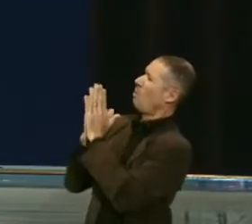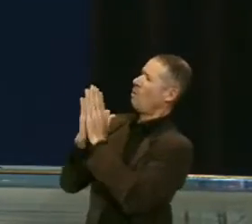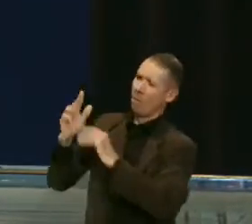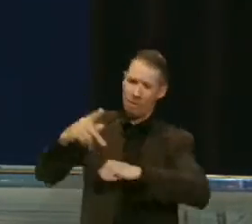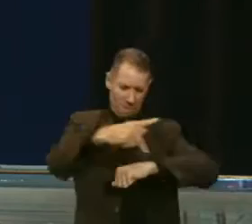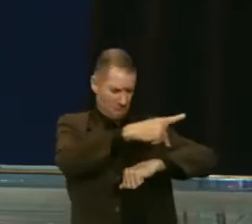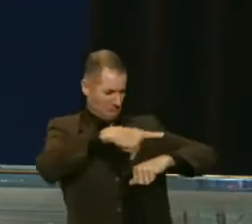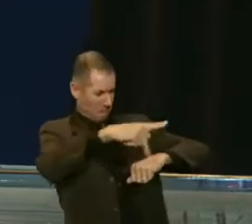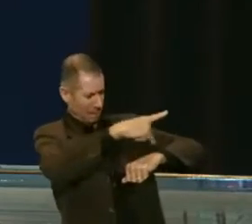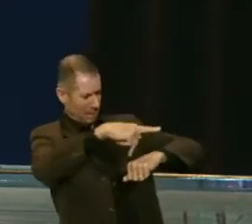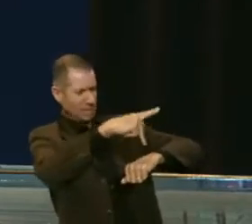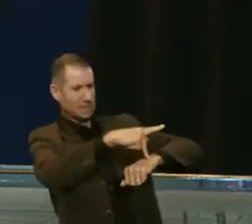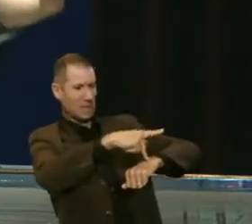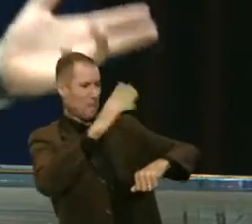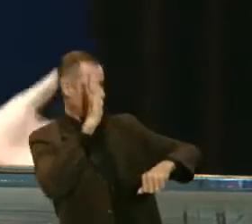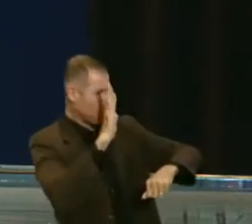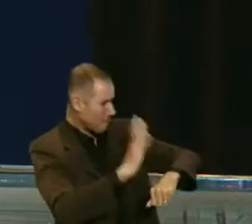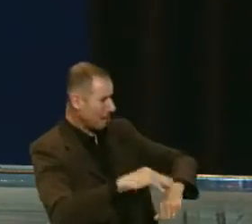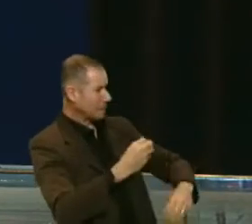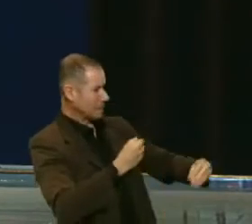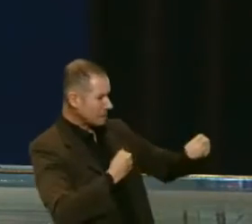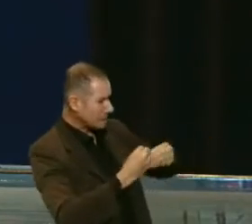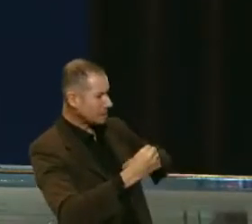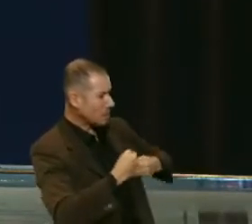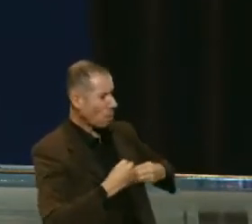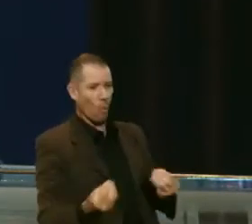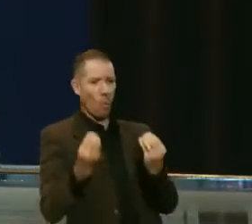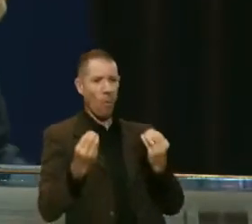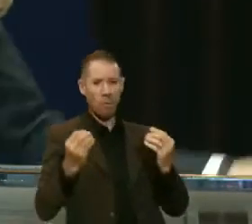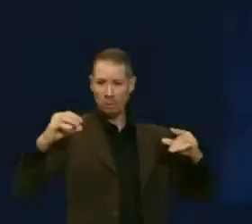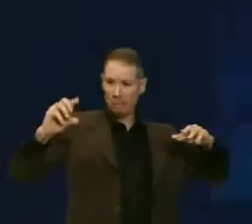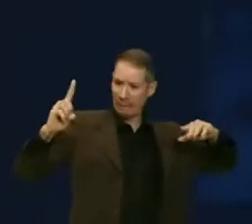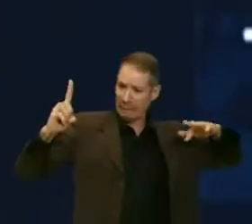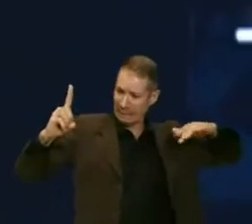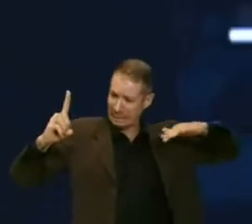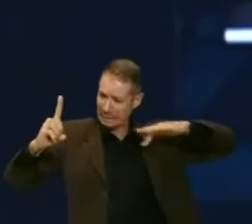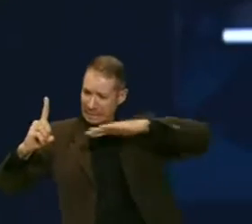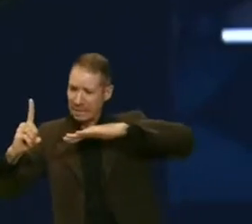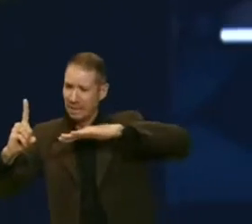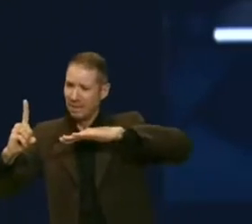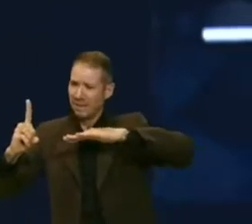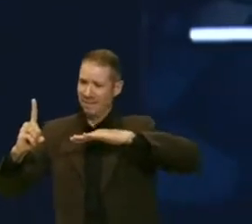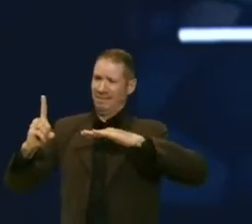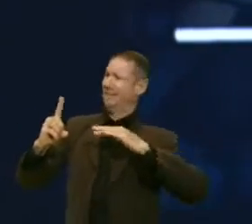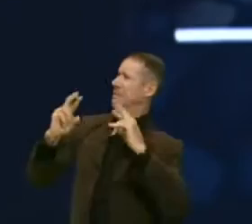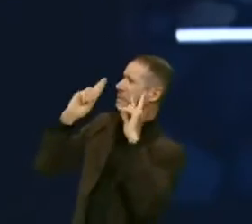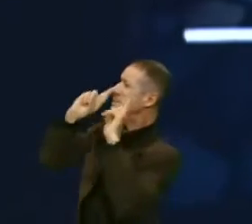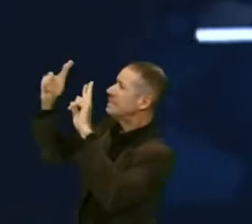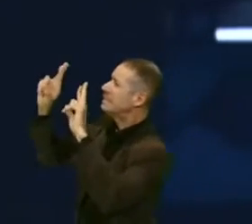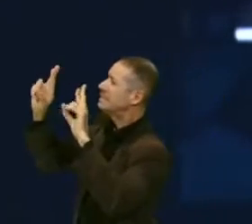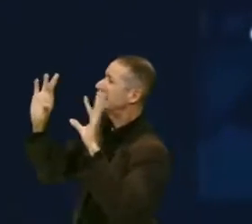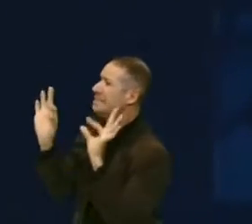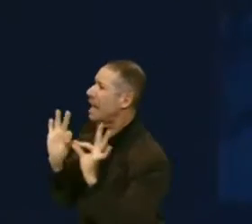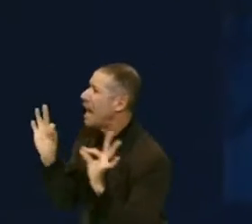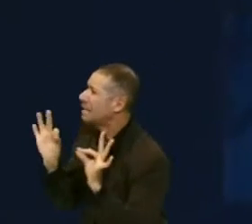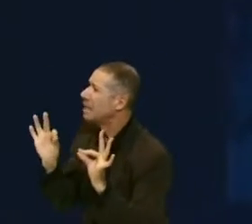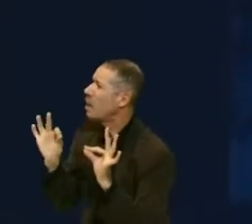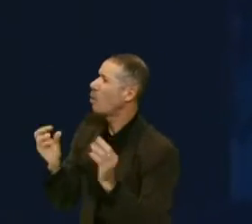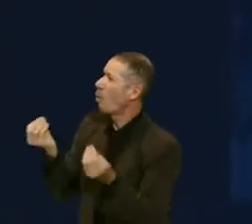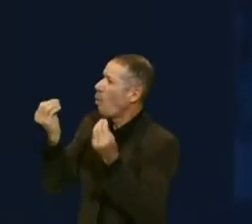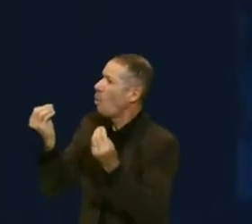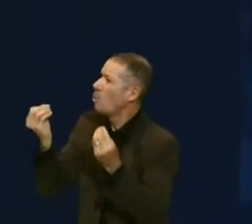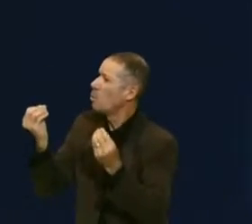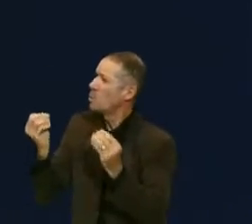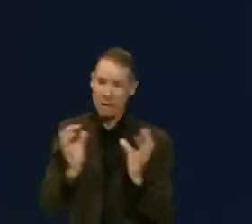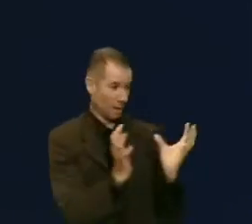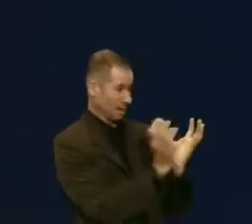nação mais pecadora, que não é temente ao Senhor, vai nos dominar?